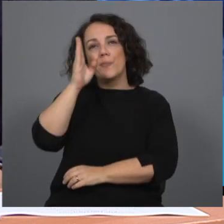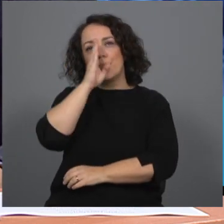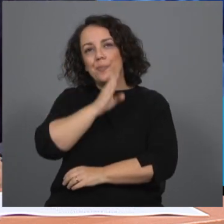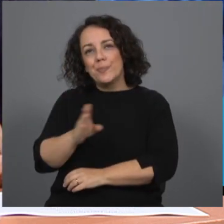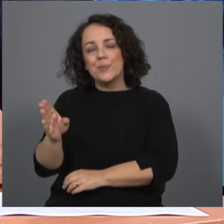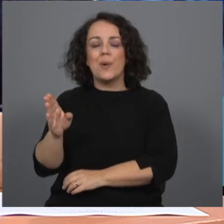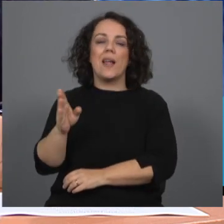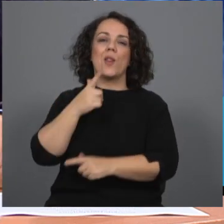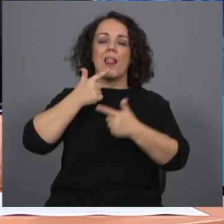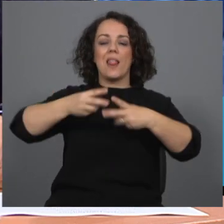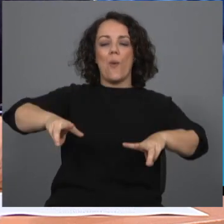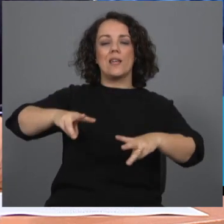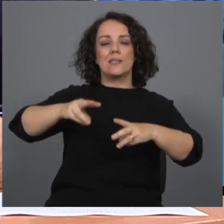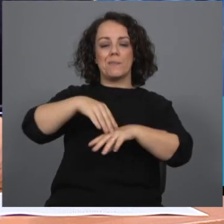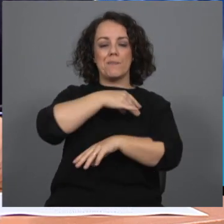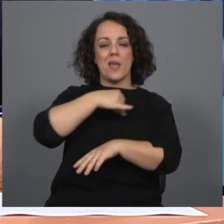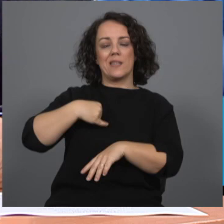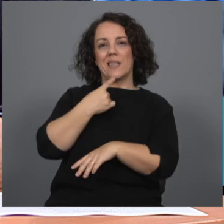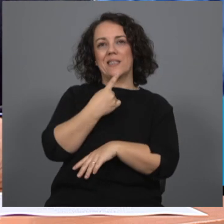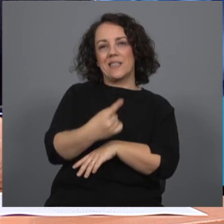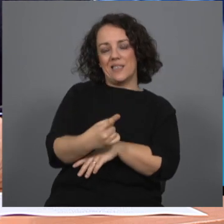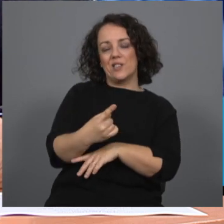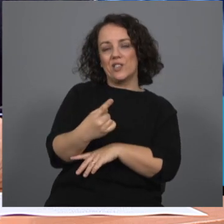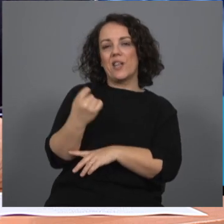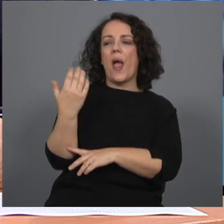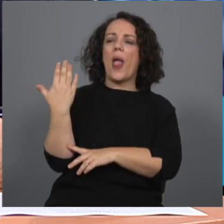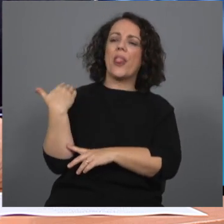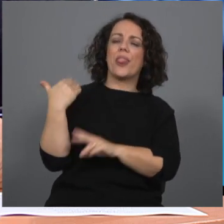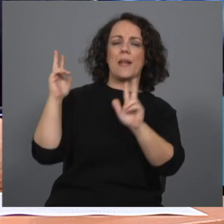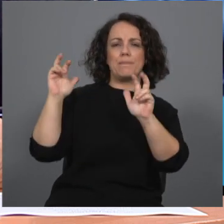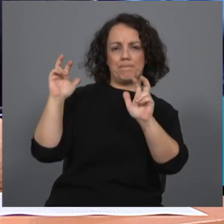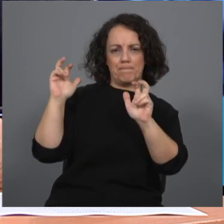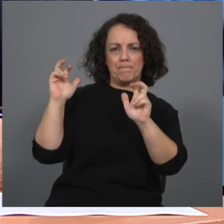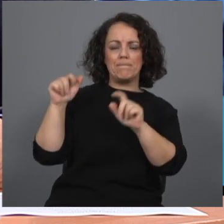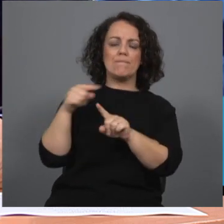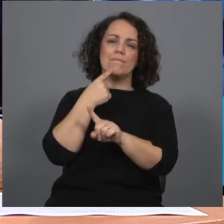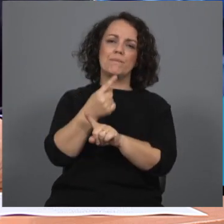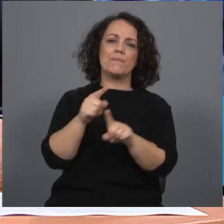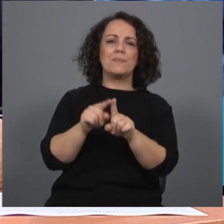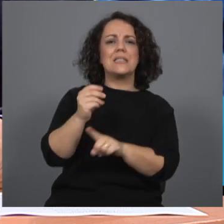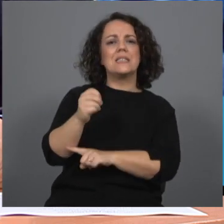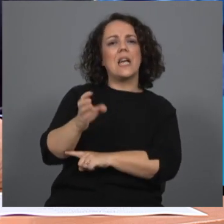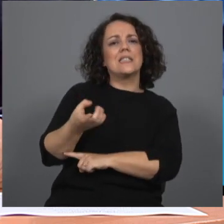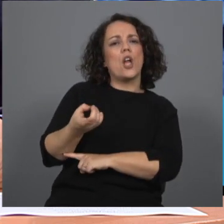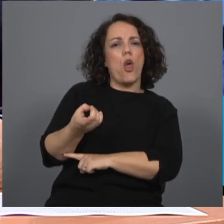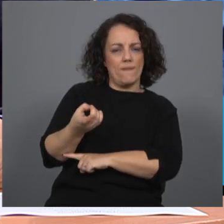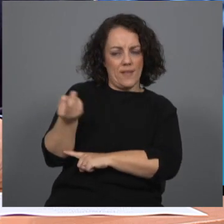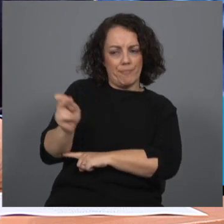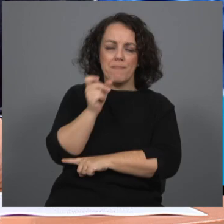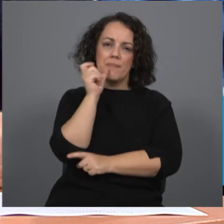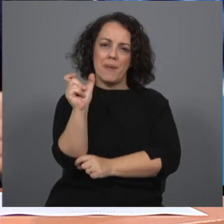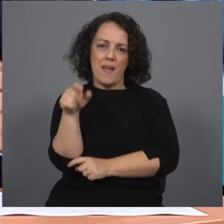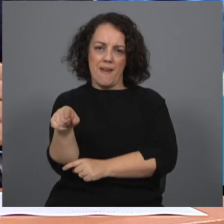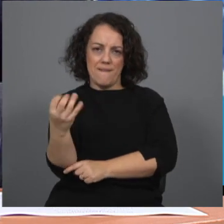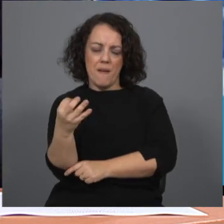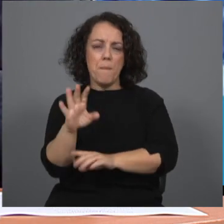habitual na linguagem médica, mais recente, quando eu digo mais recente, é no século XIX. Mas